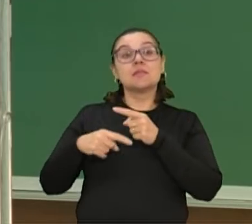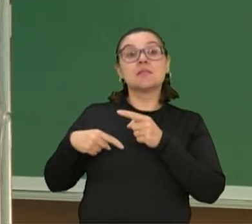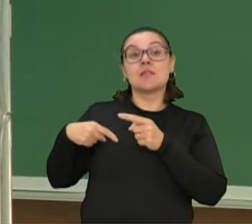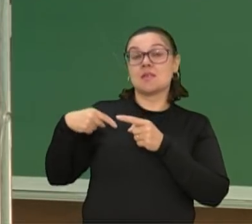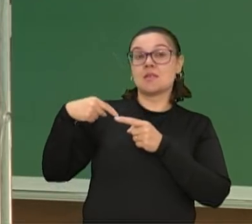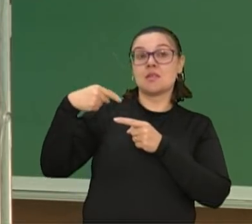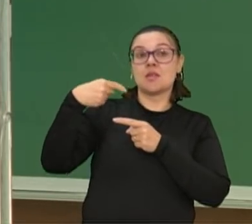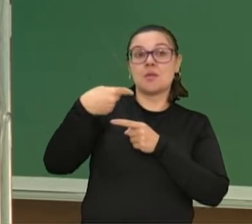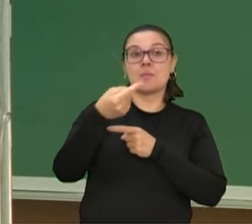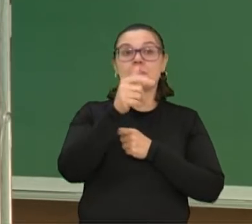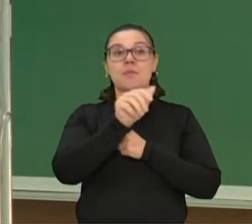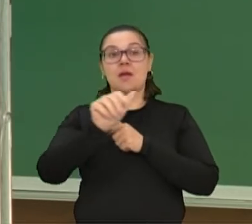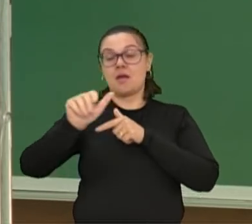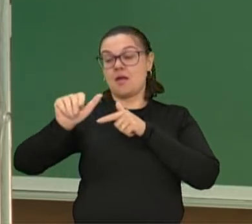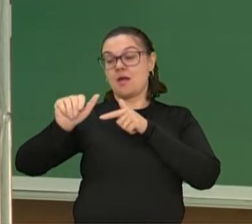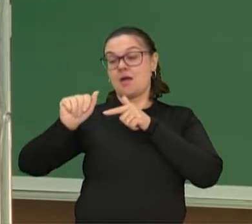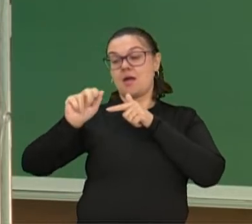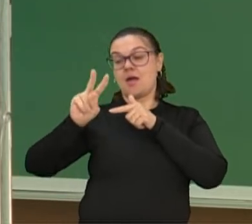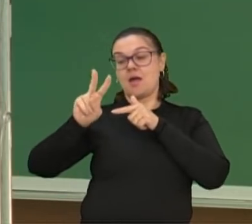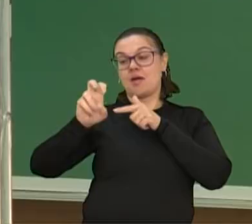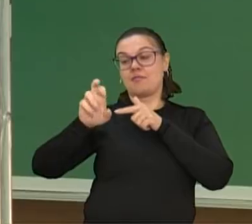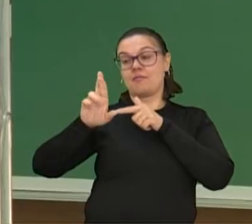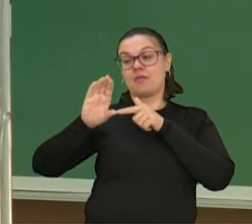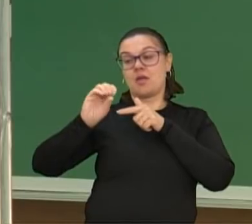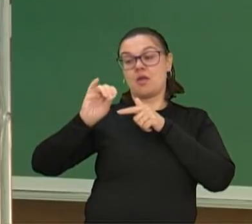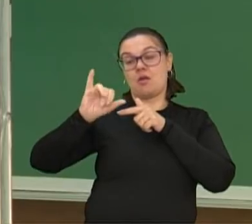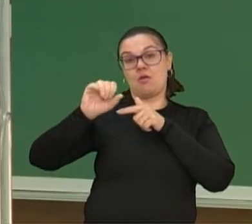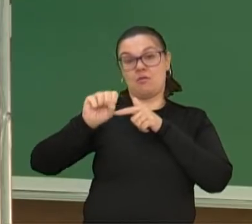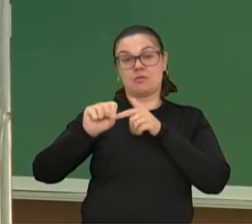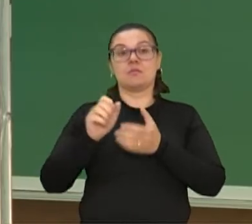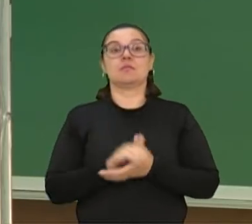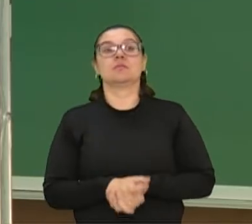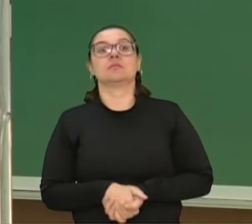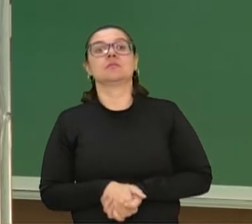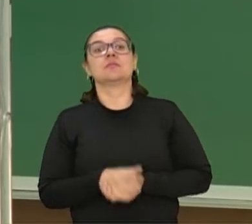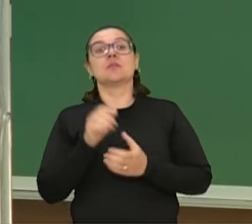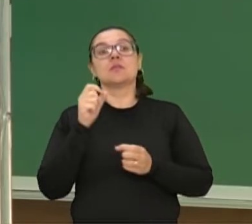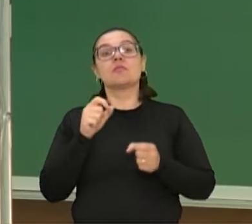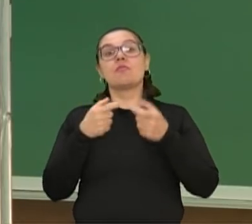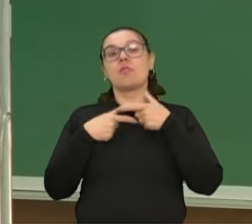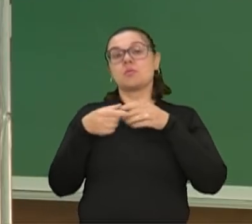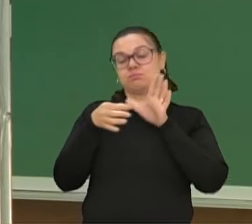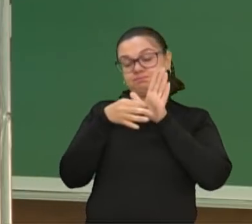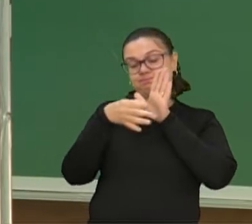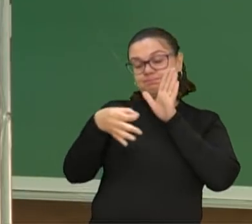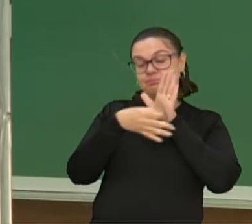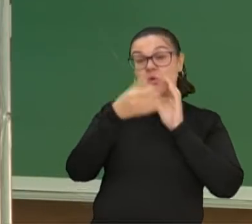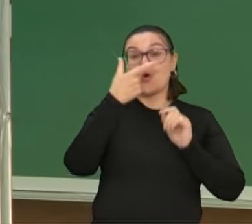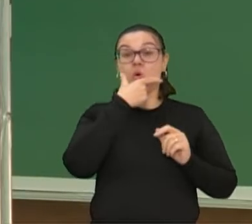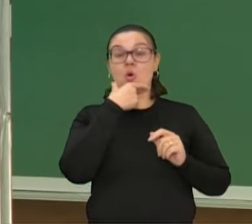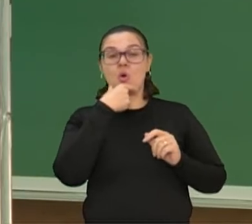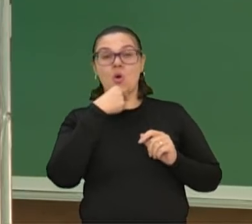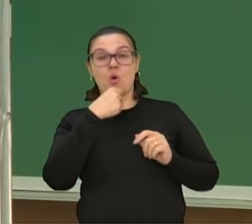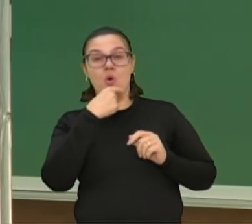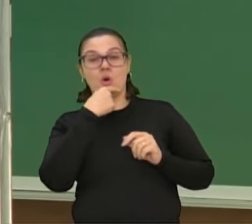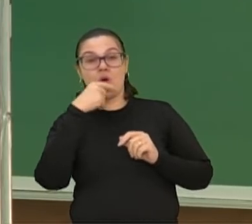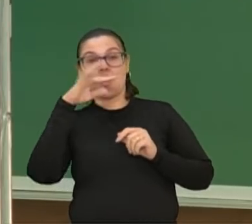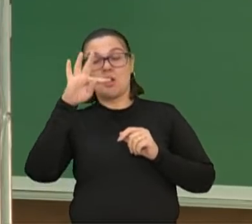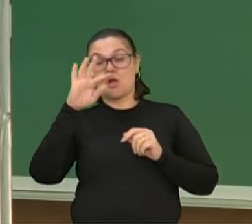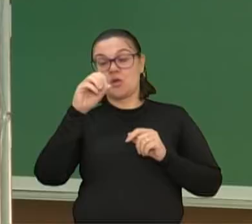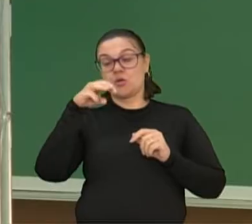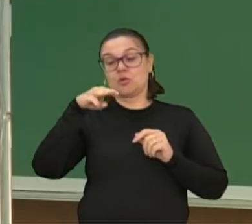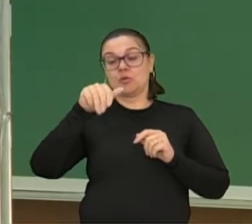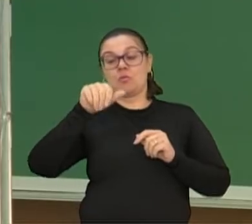Logo a seguir, nós temos o Averroes. Foi criticado por Tomás